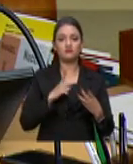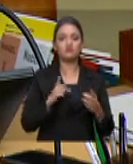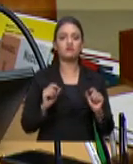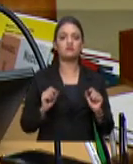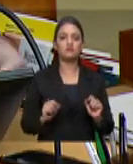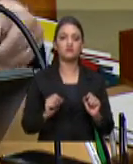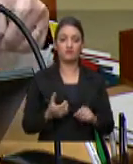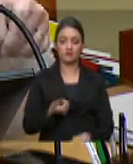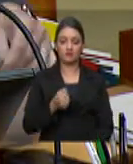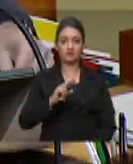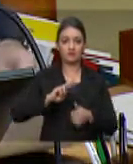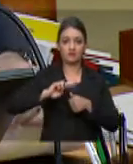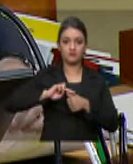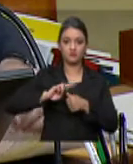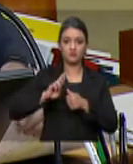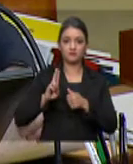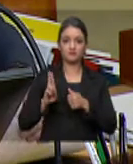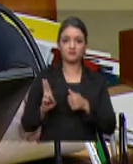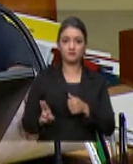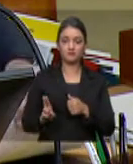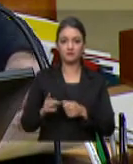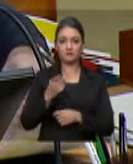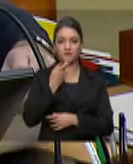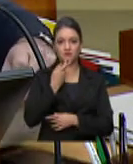pela AGU